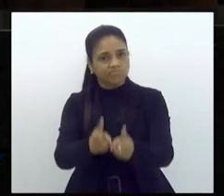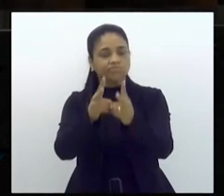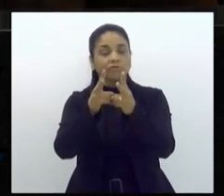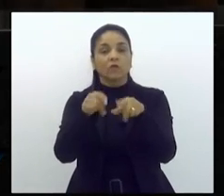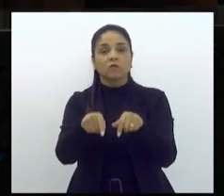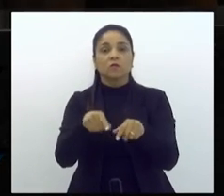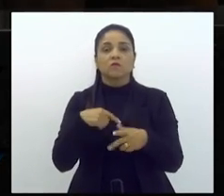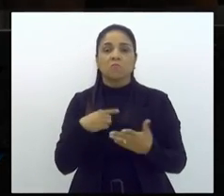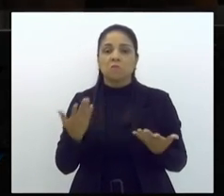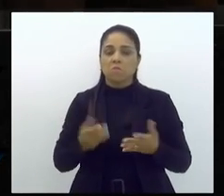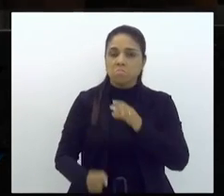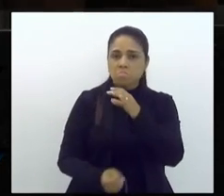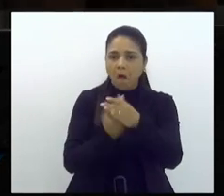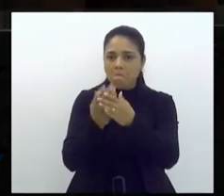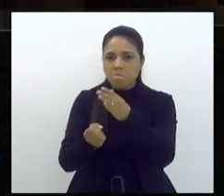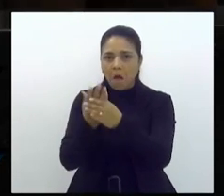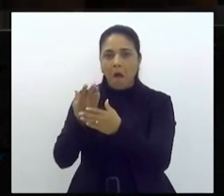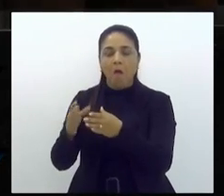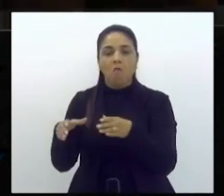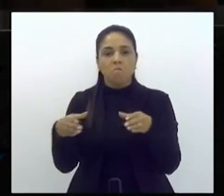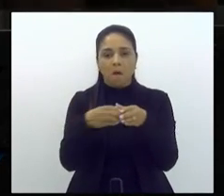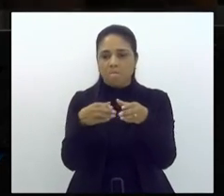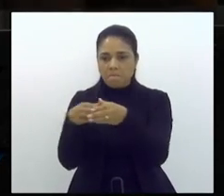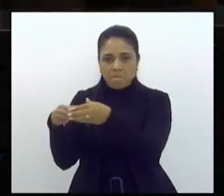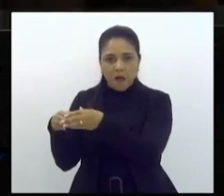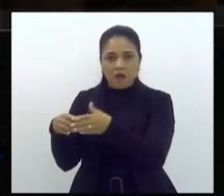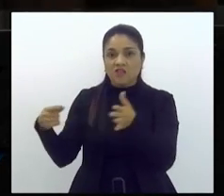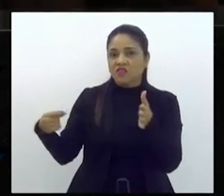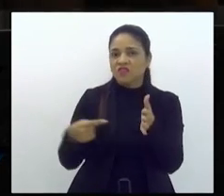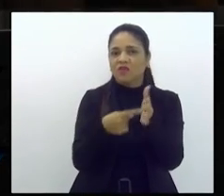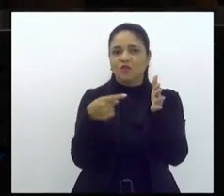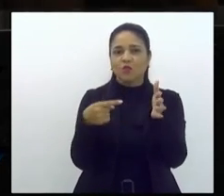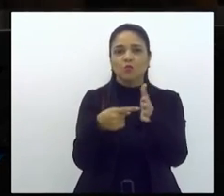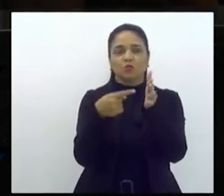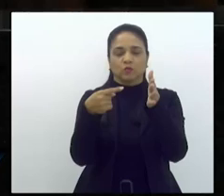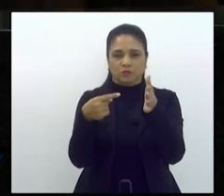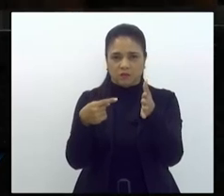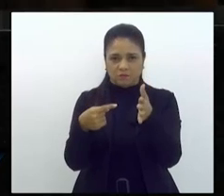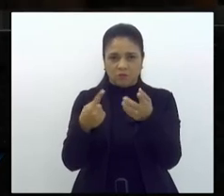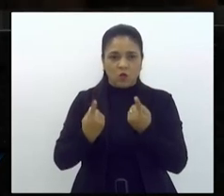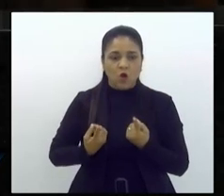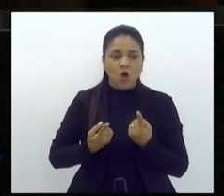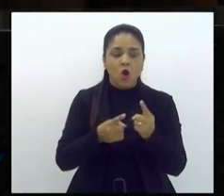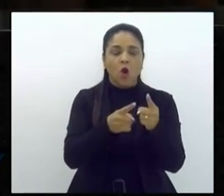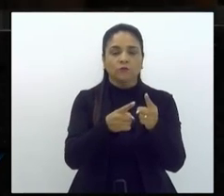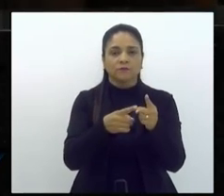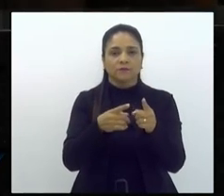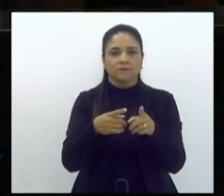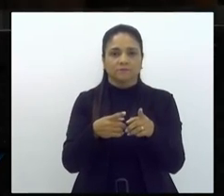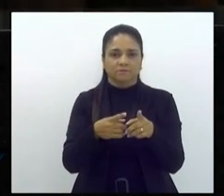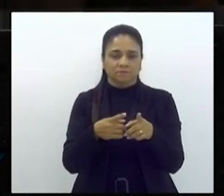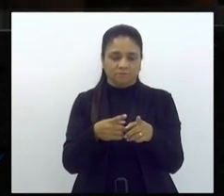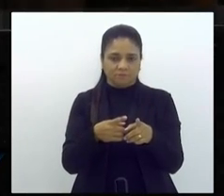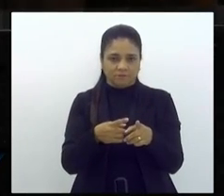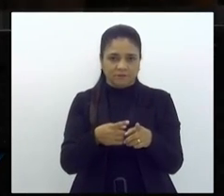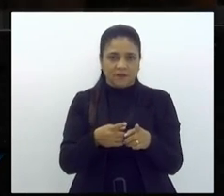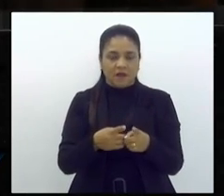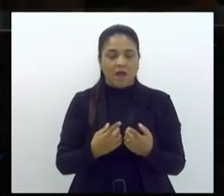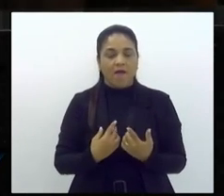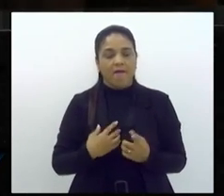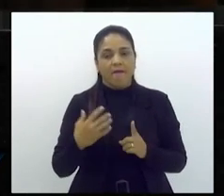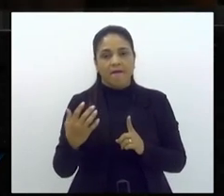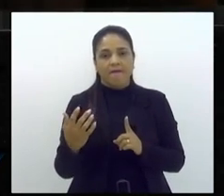rede para atuar nas denúncias formais contra todos os envolvidos nessas agressões de sábado lá em